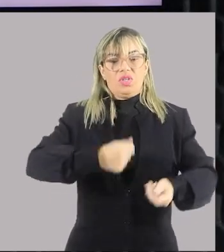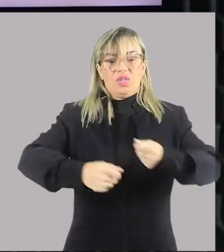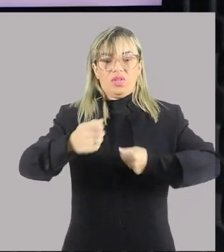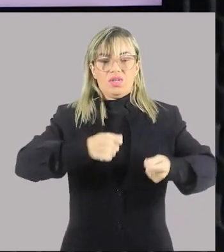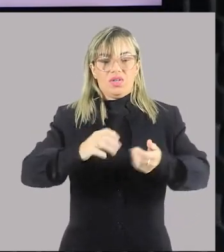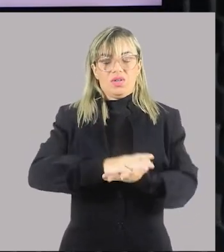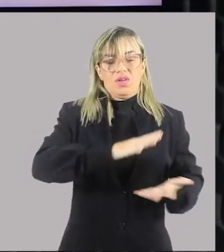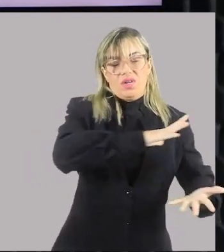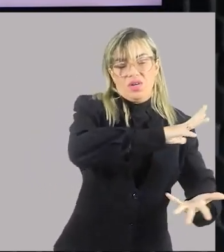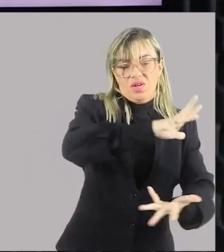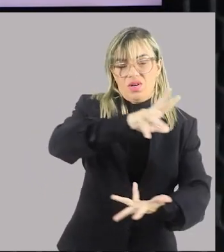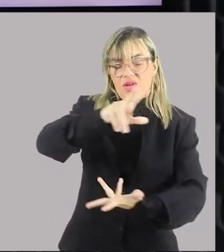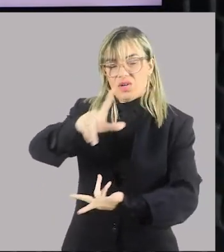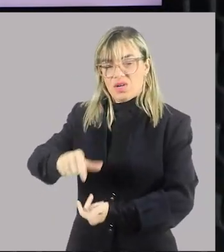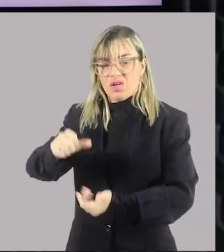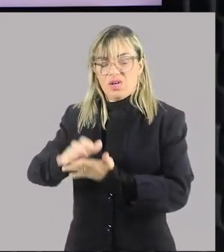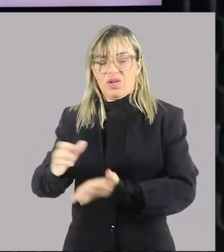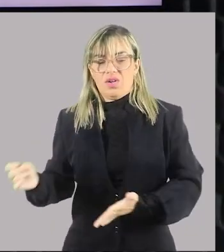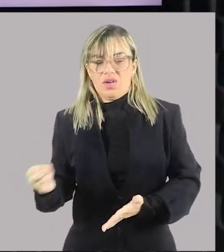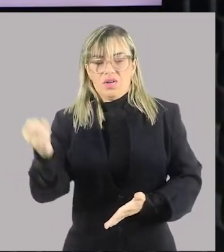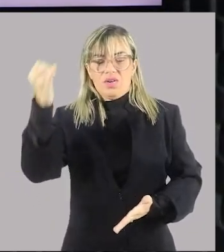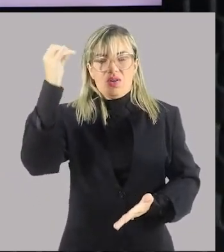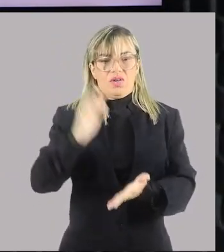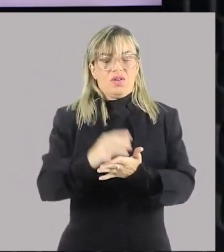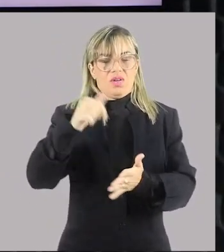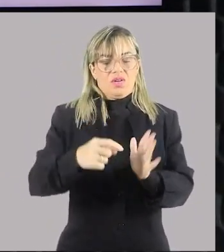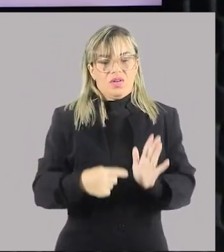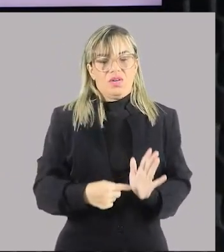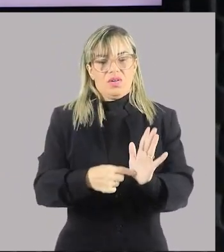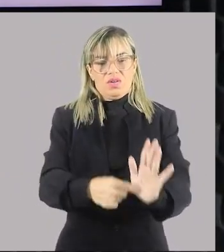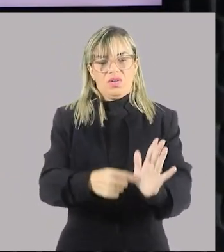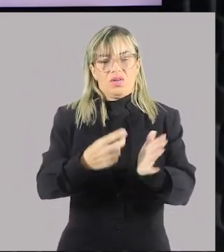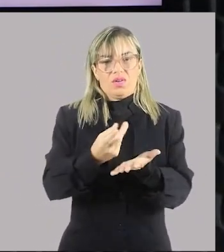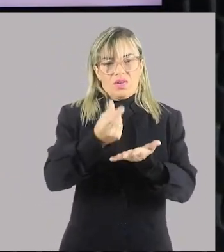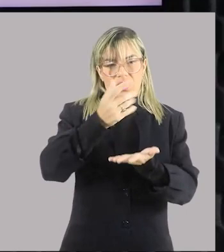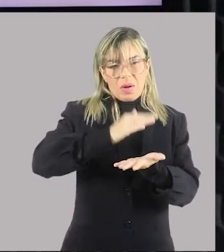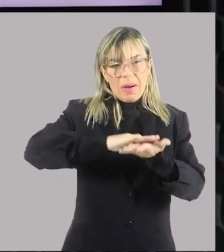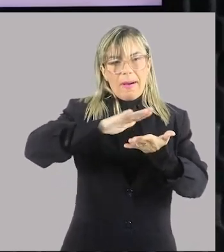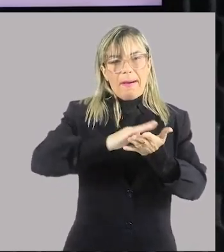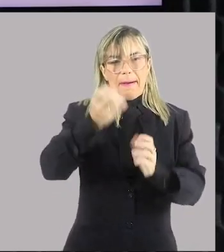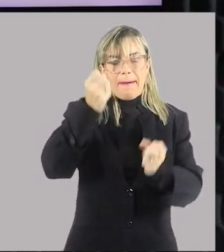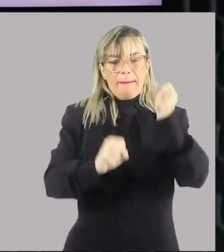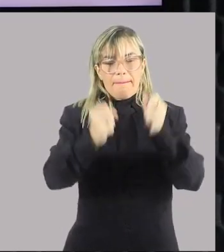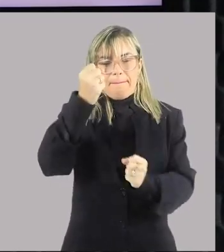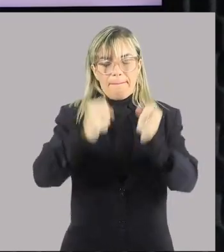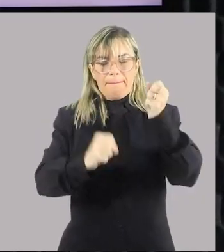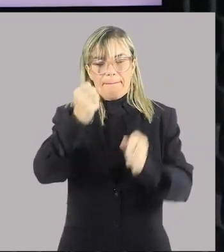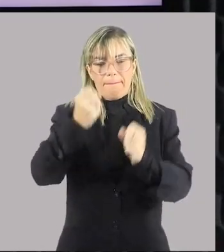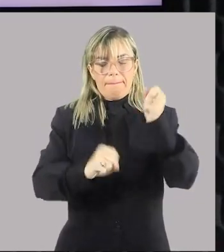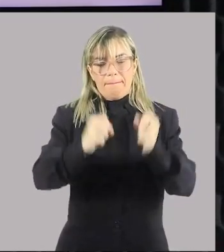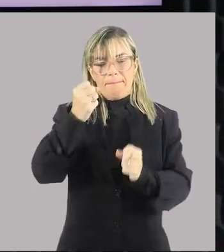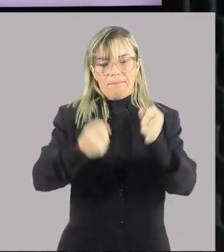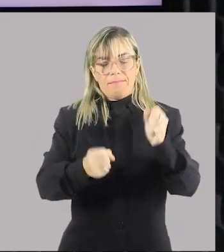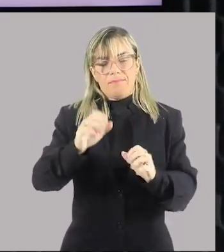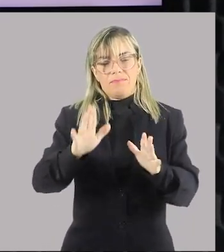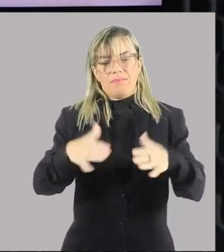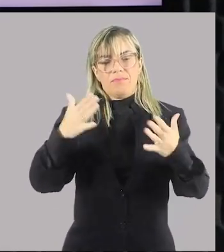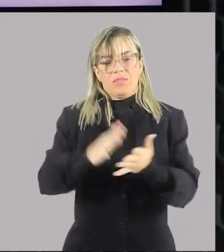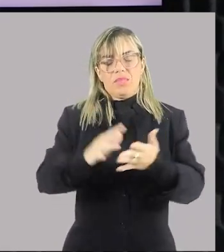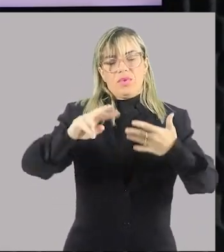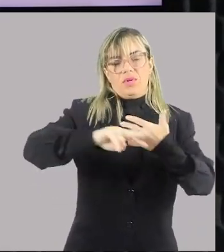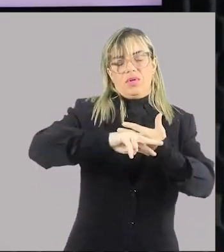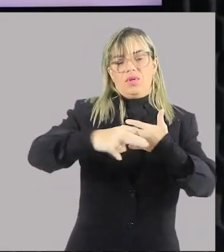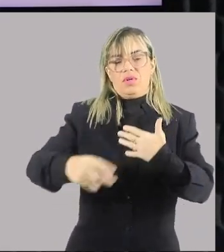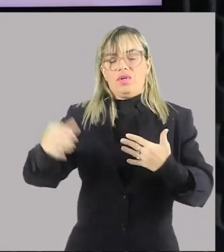que ganha muito destaque nessa produção, nesse setor industrial, que vai automaticamente sendo